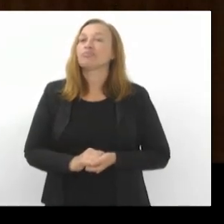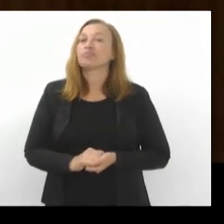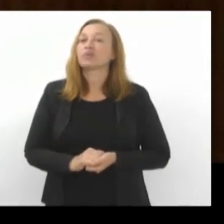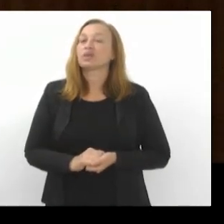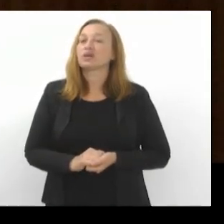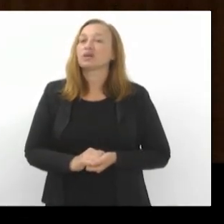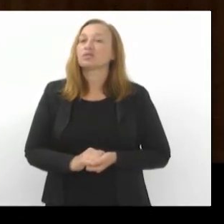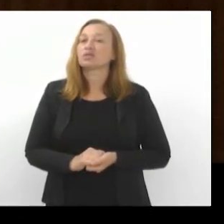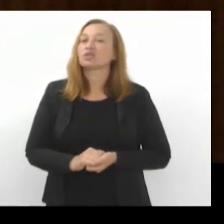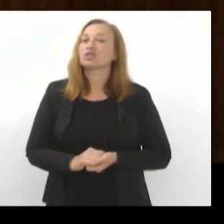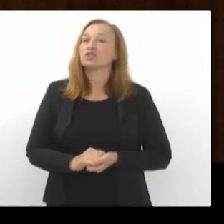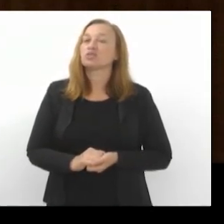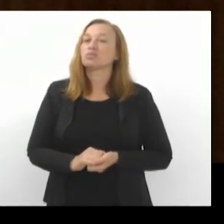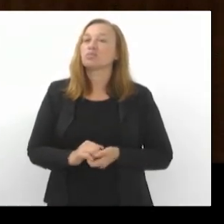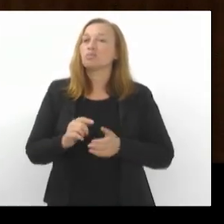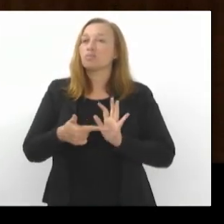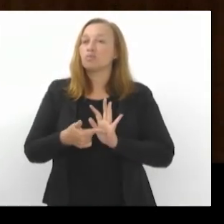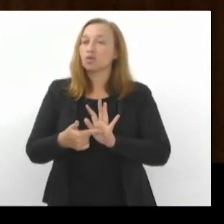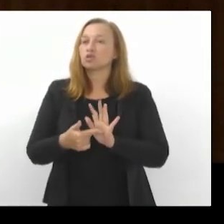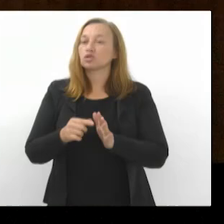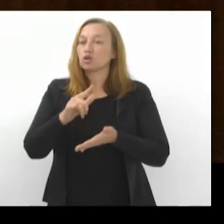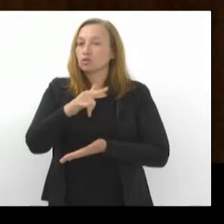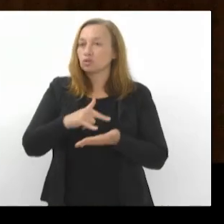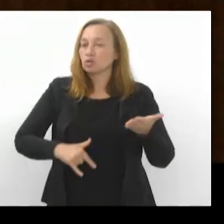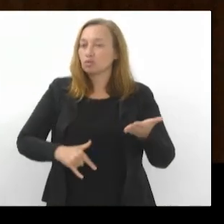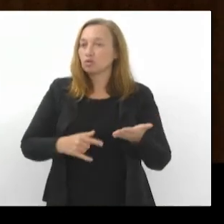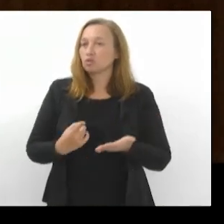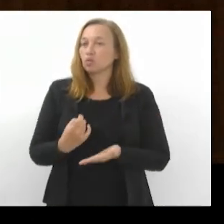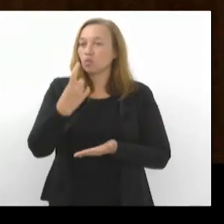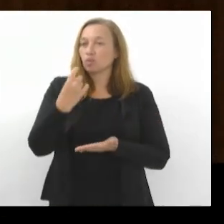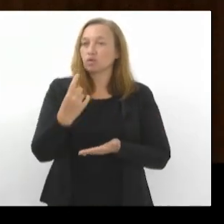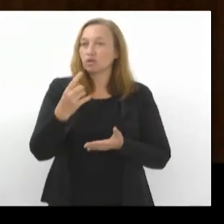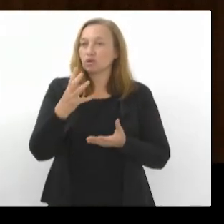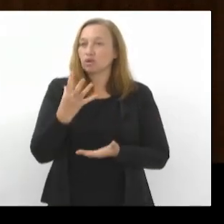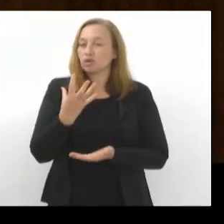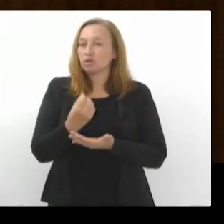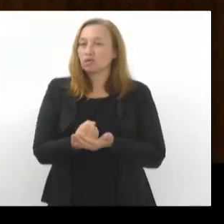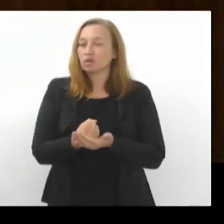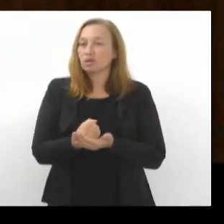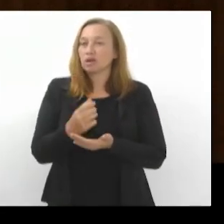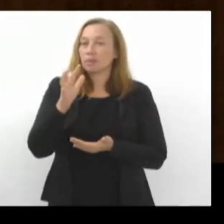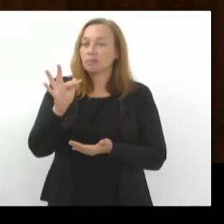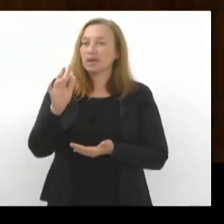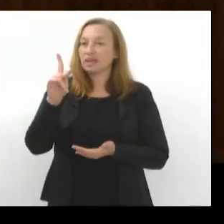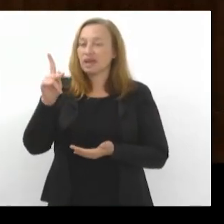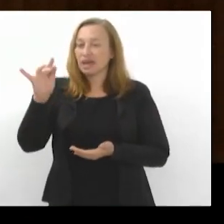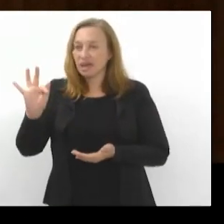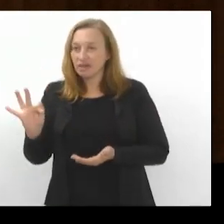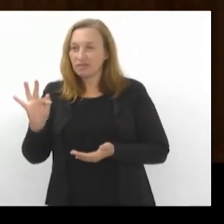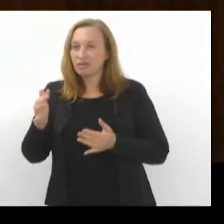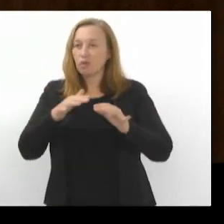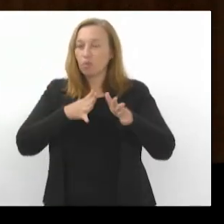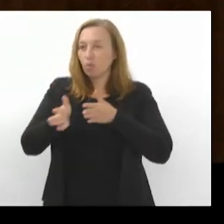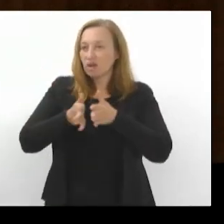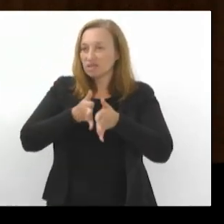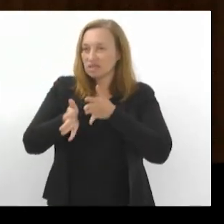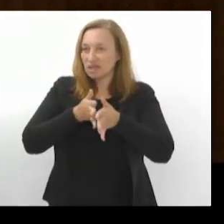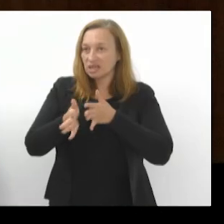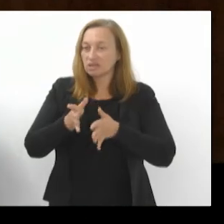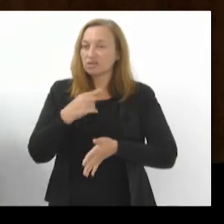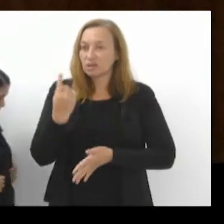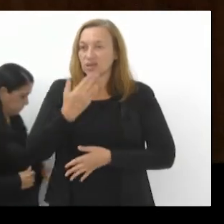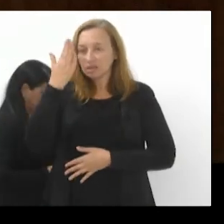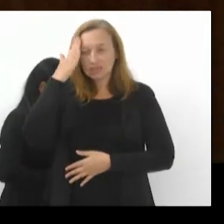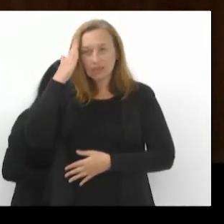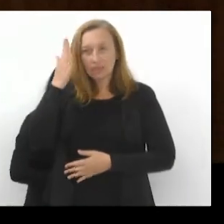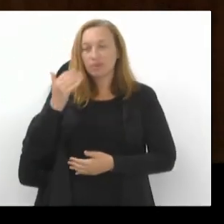quando a gente coloca a edição em um documento único em formato PDF. O acesso às informações públicas, como nós sabemos, é uma